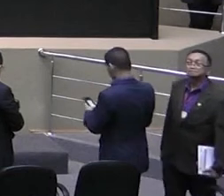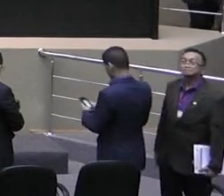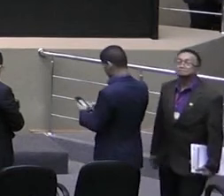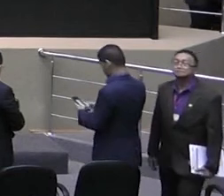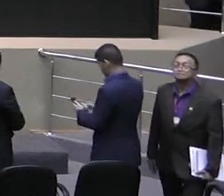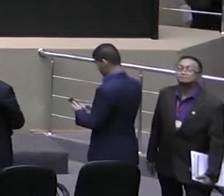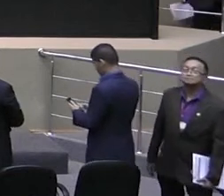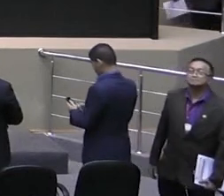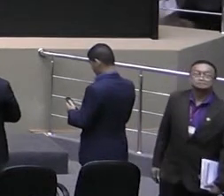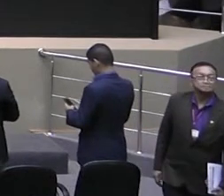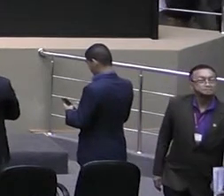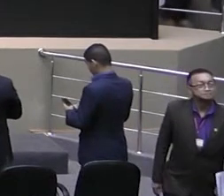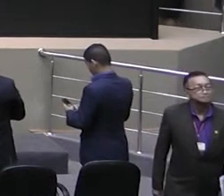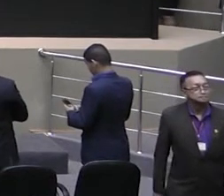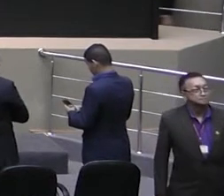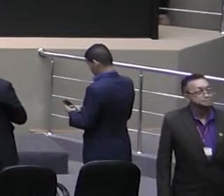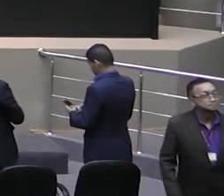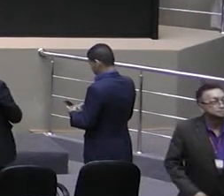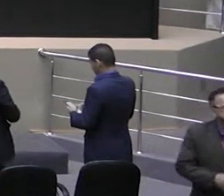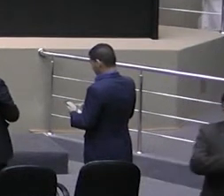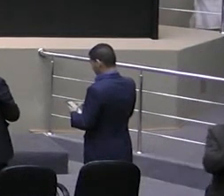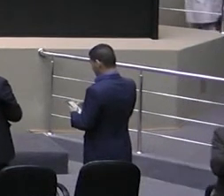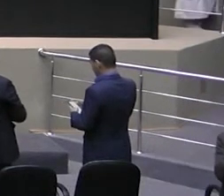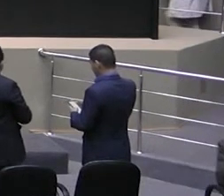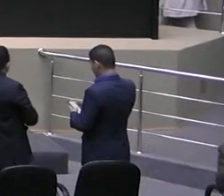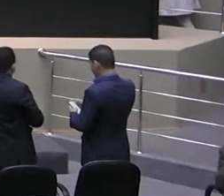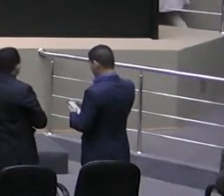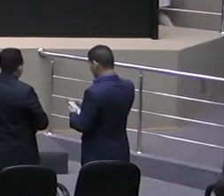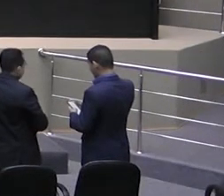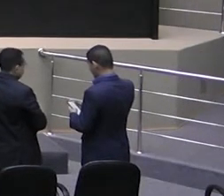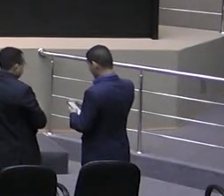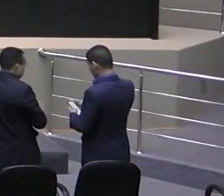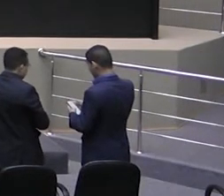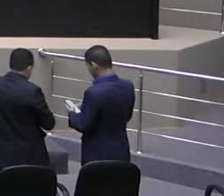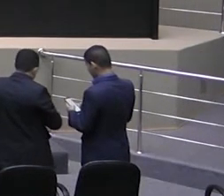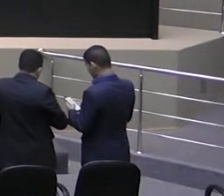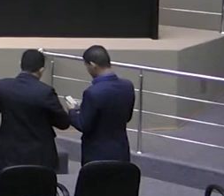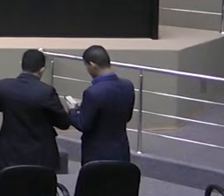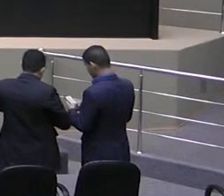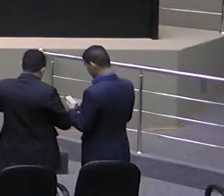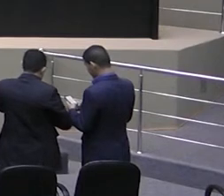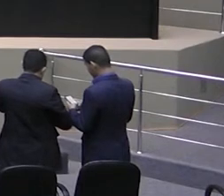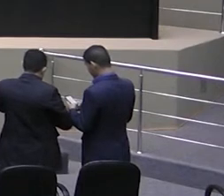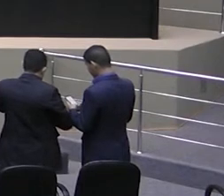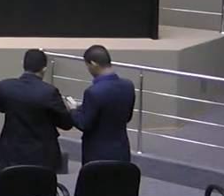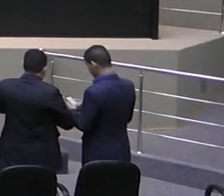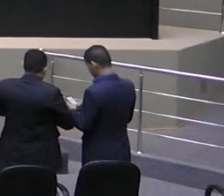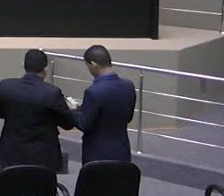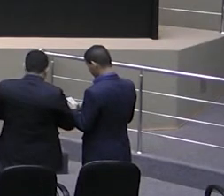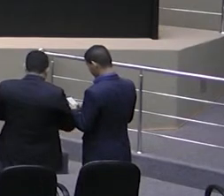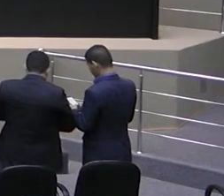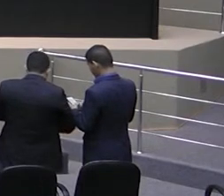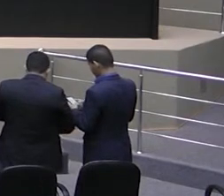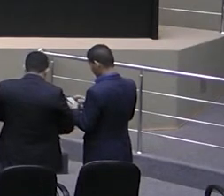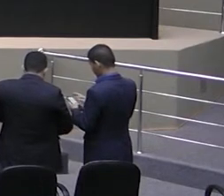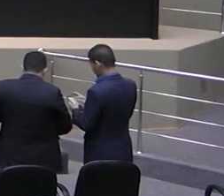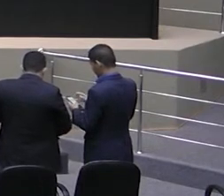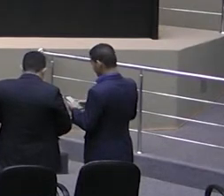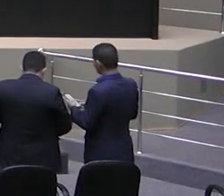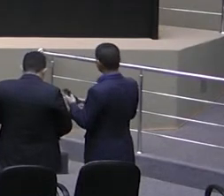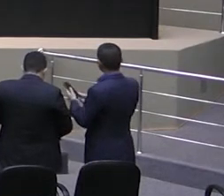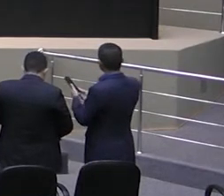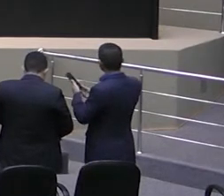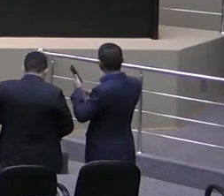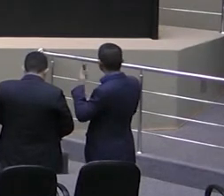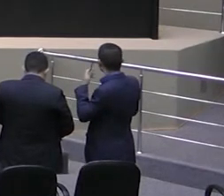Sob a proteção de Deus e em nome do povo amazonense, declaro aberta a presente sessão do dia 16